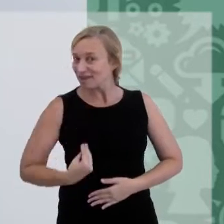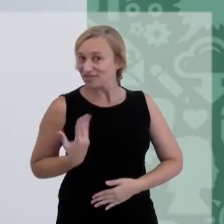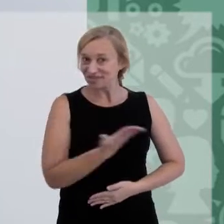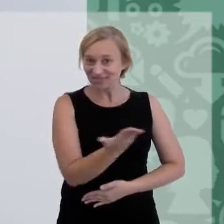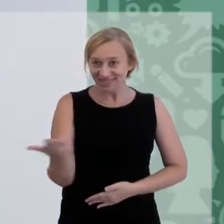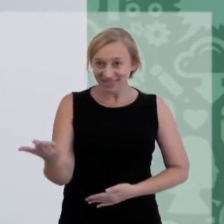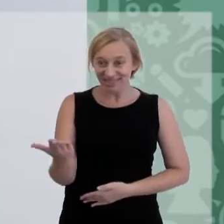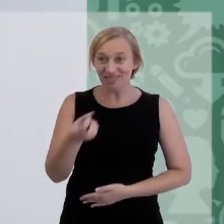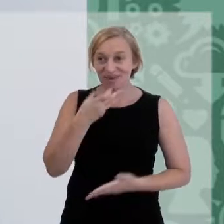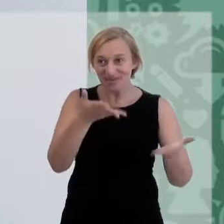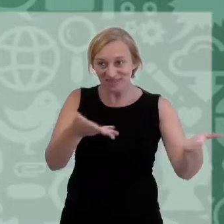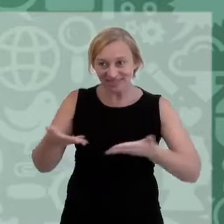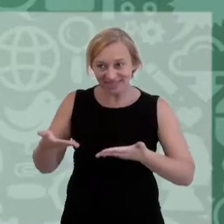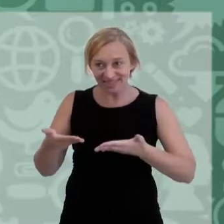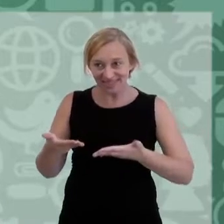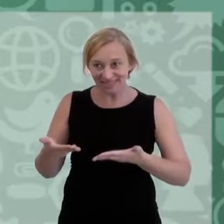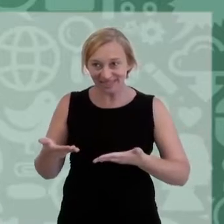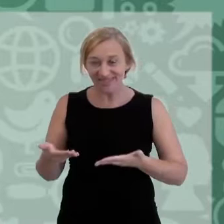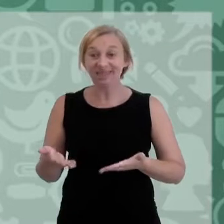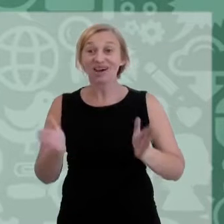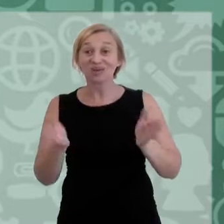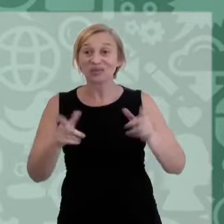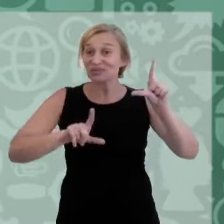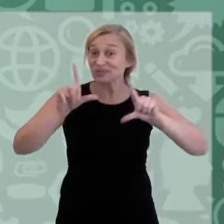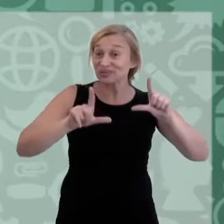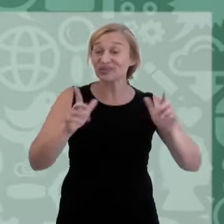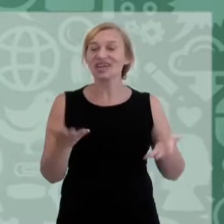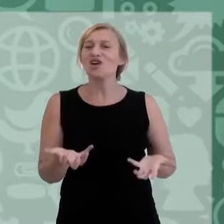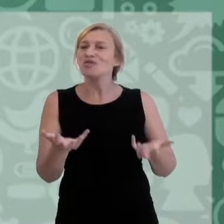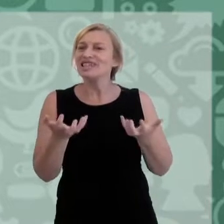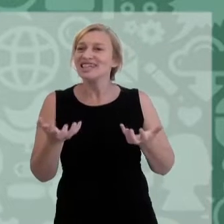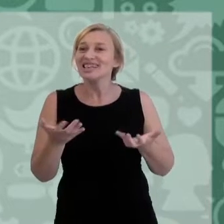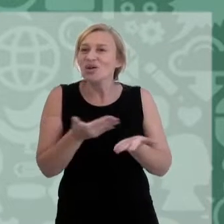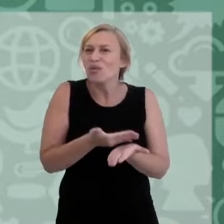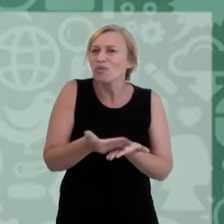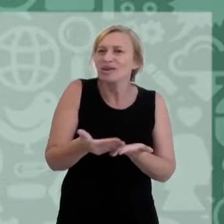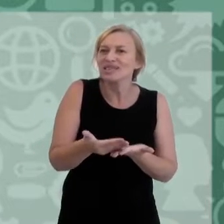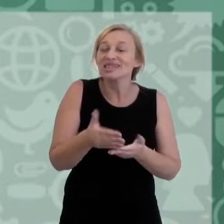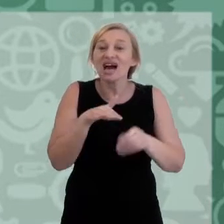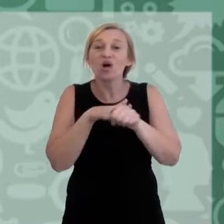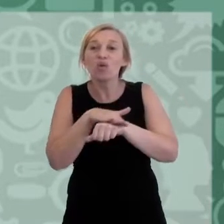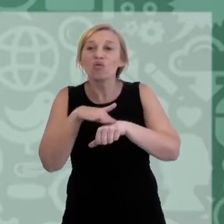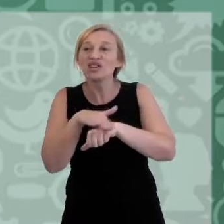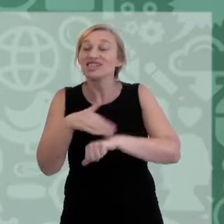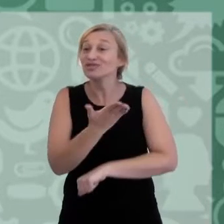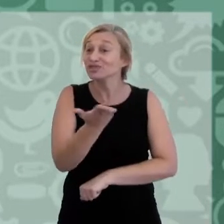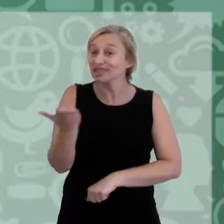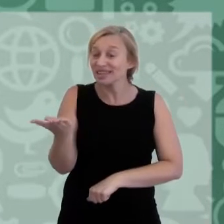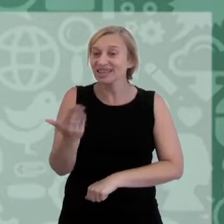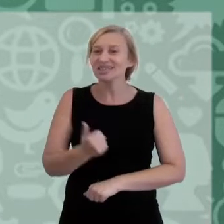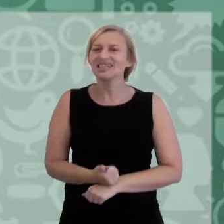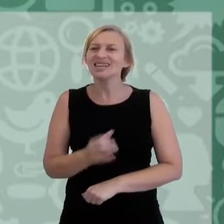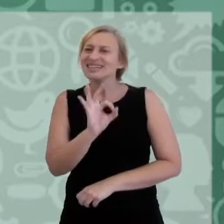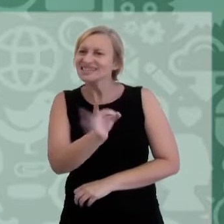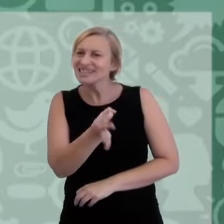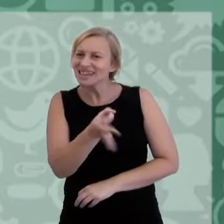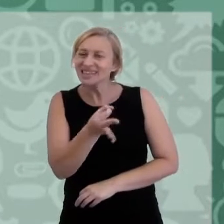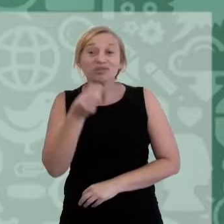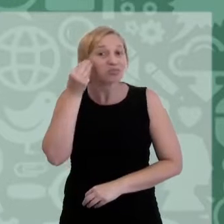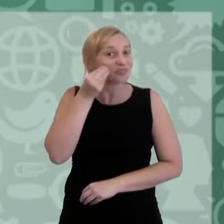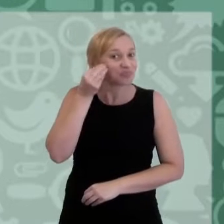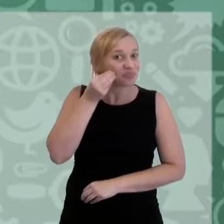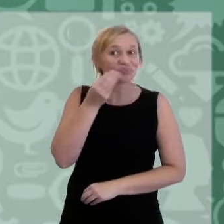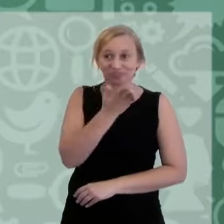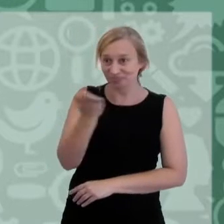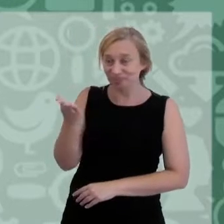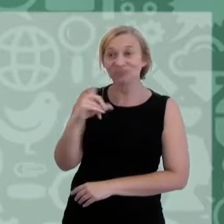pela presença de vocês, sejam muito bem-vindas ao programa de hoje. Eu queria começar conversando com vocês justamente sobre